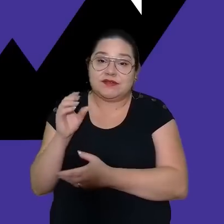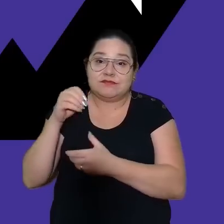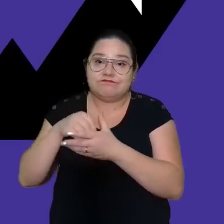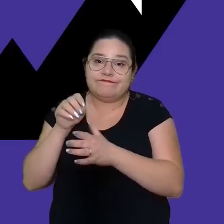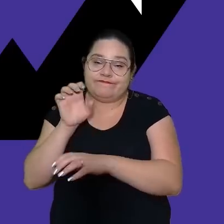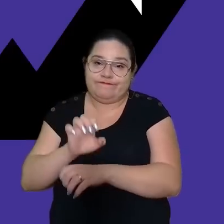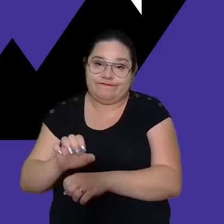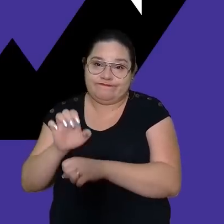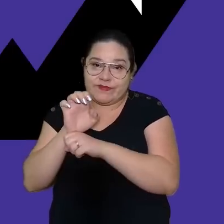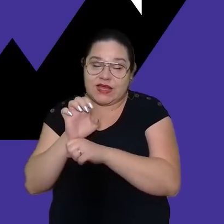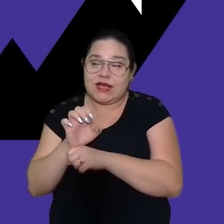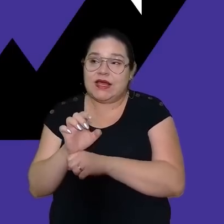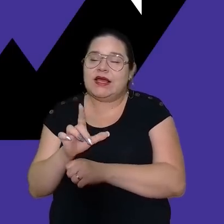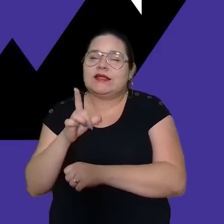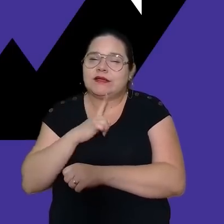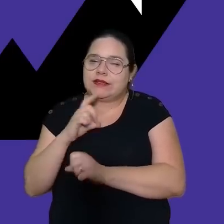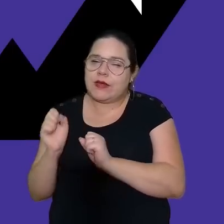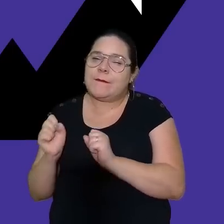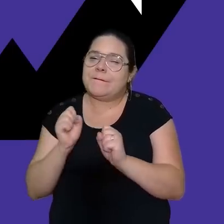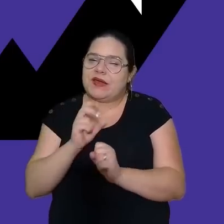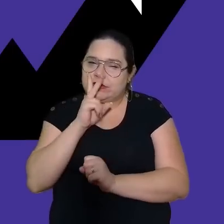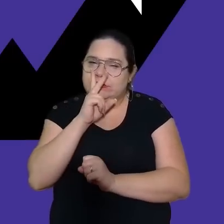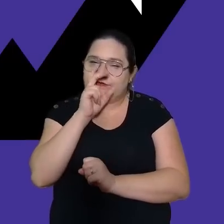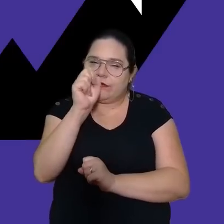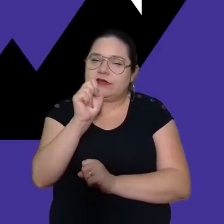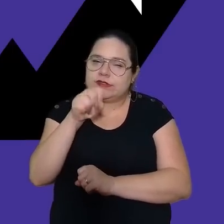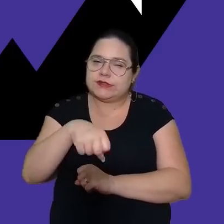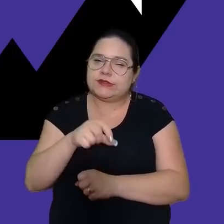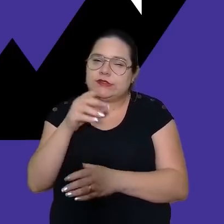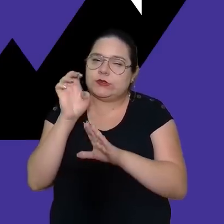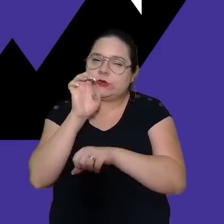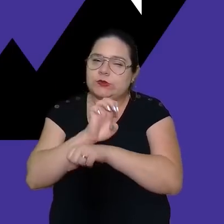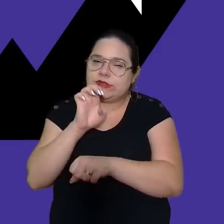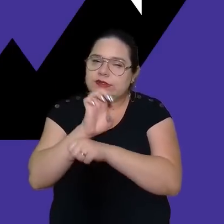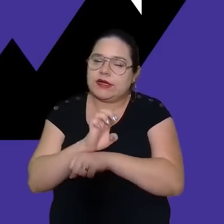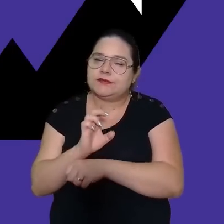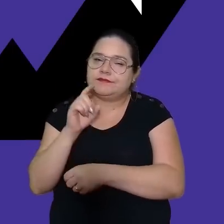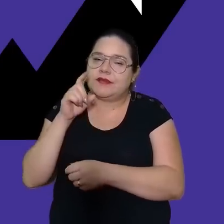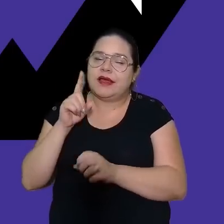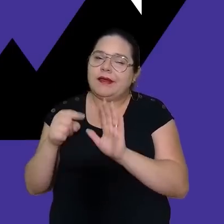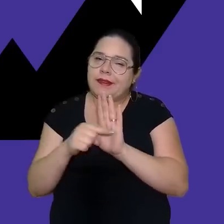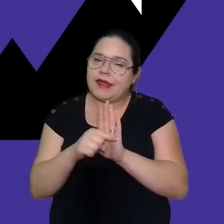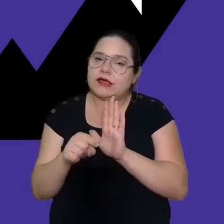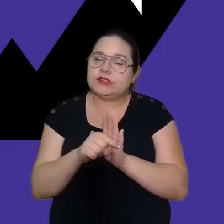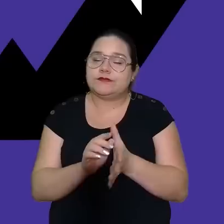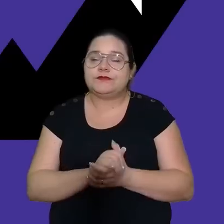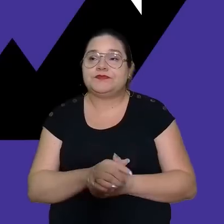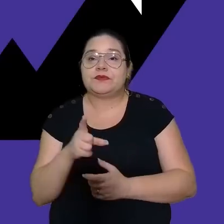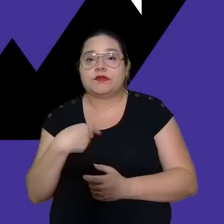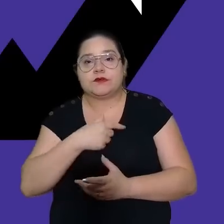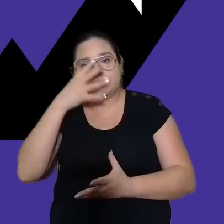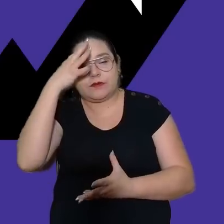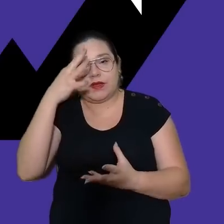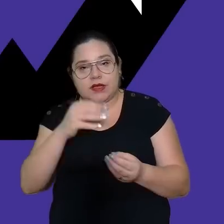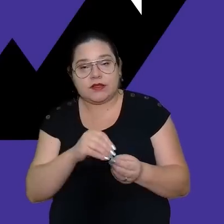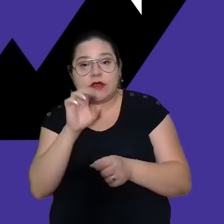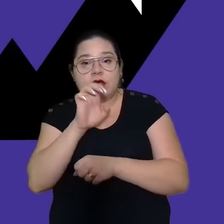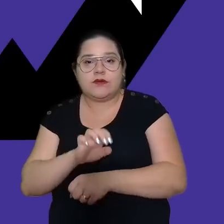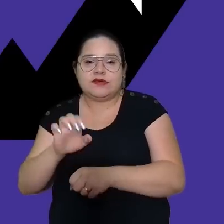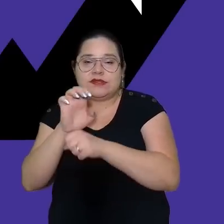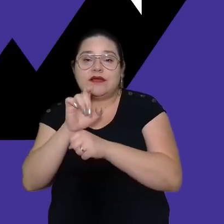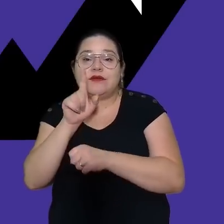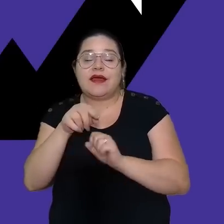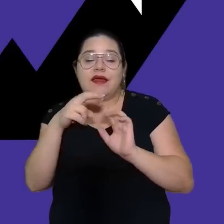sempre o peso do Estado como um fator de negativo. A gente entende que o fator do Estado é regulação e